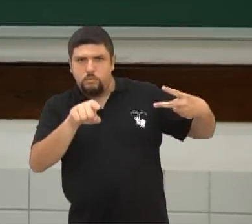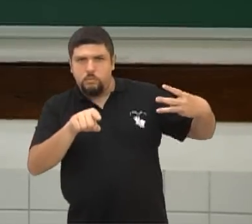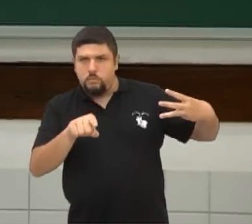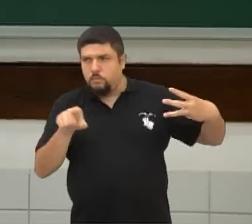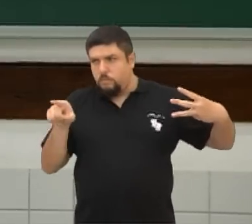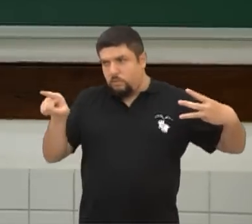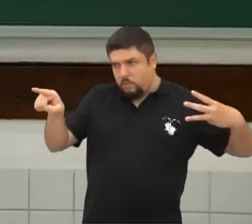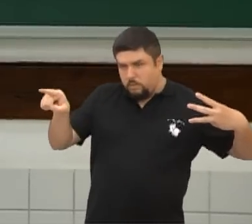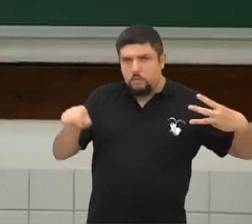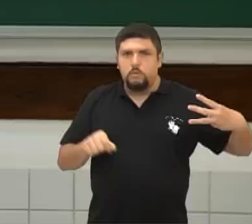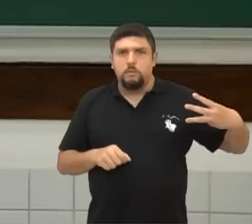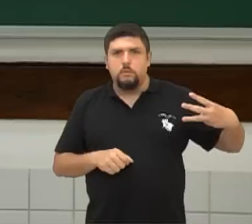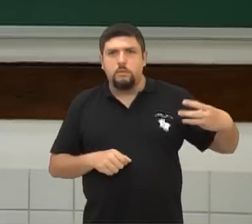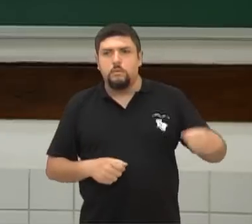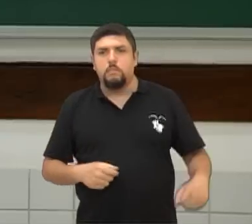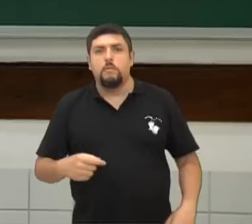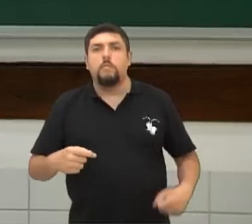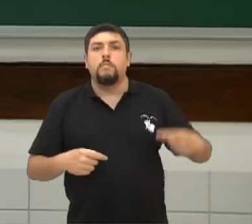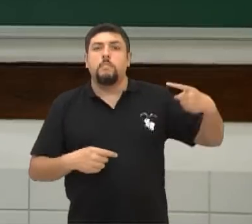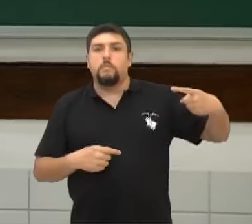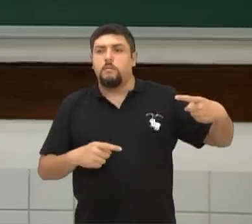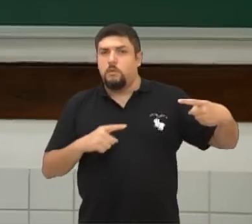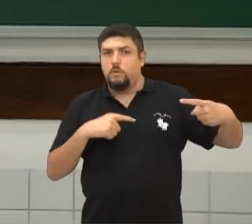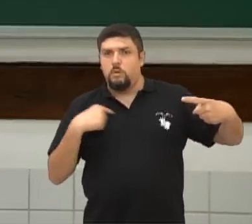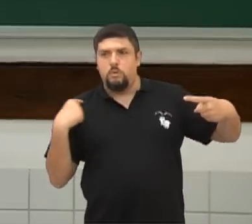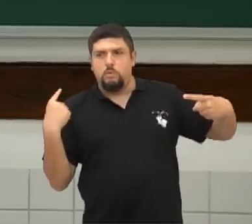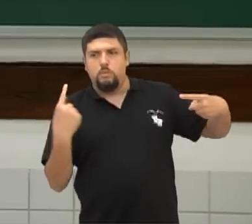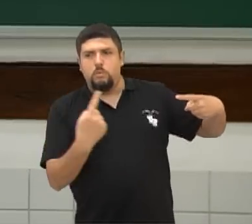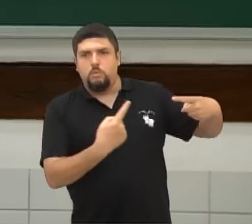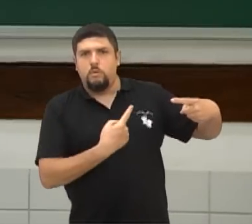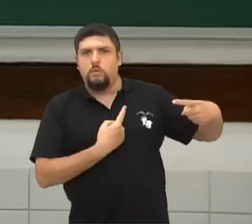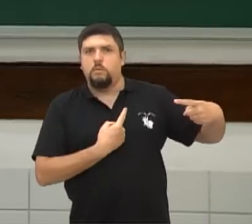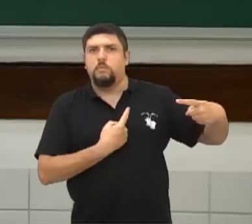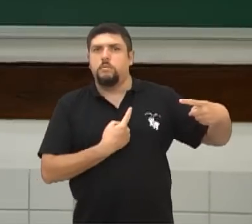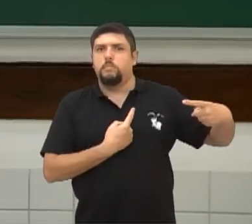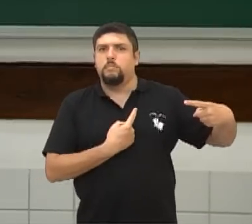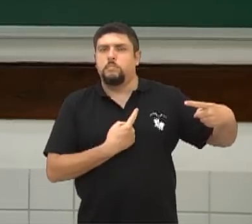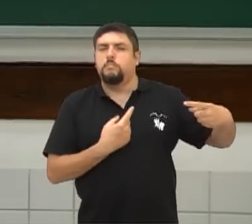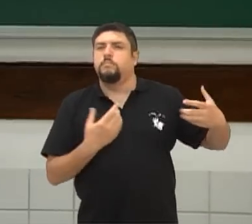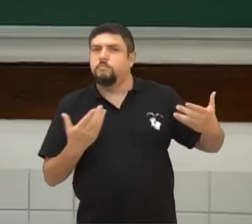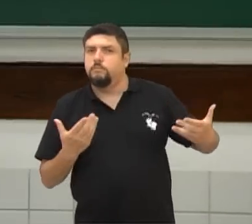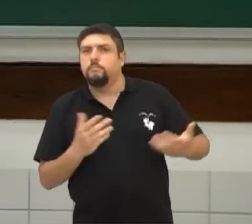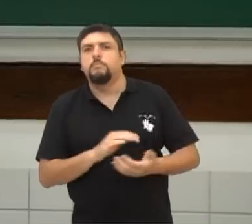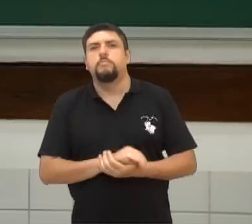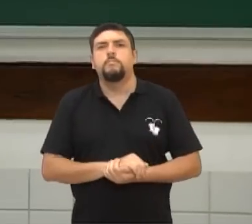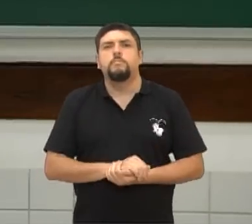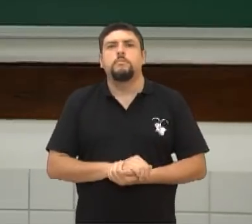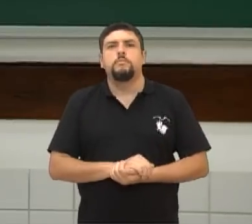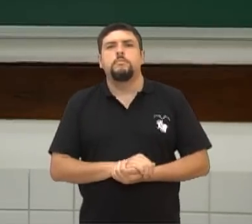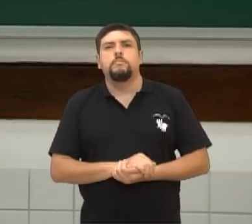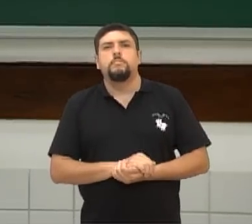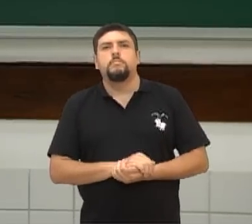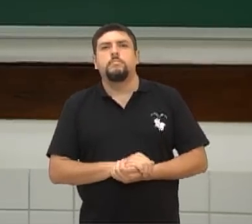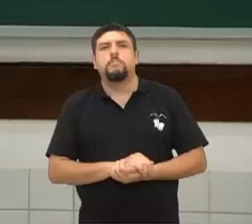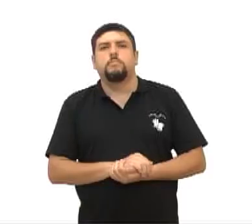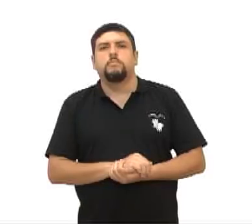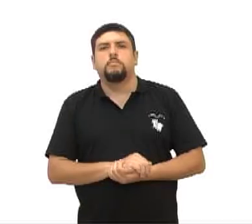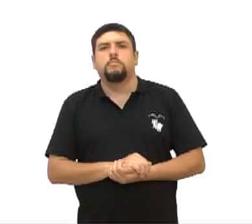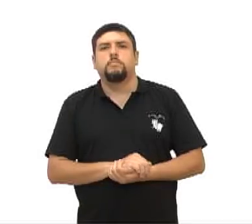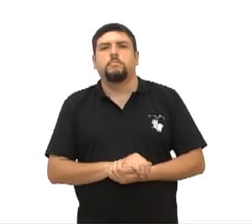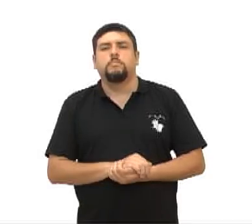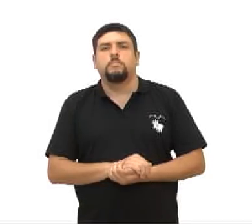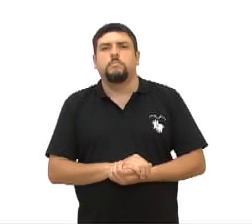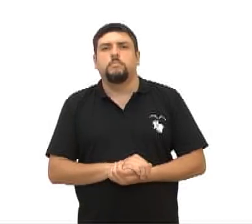ele. Primeiro do plural, nós. Então, tem que ter alguma coisa com nós aí. Vamos lá? Essas